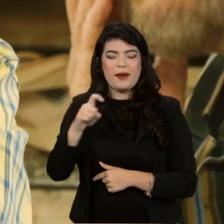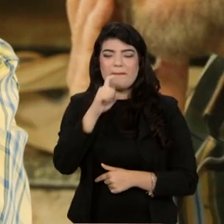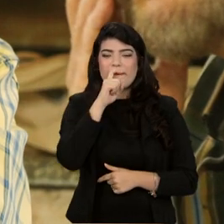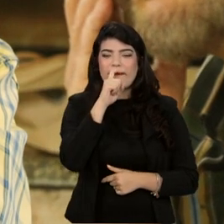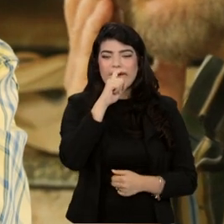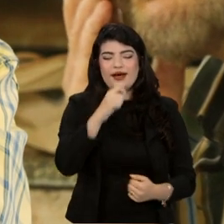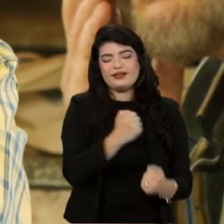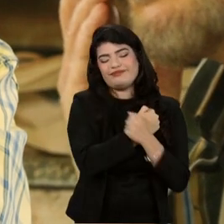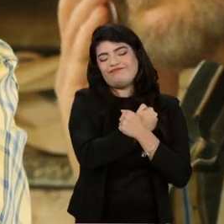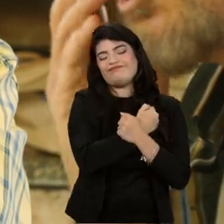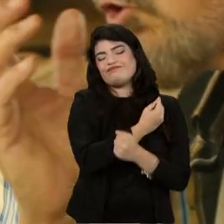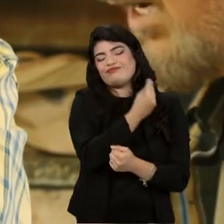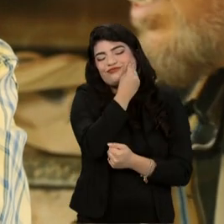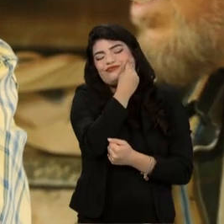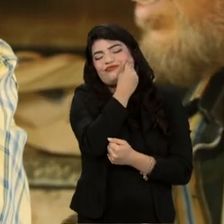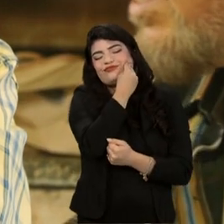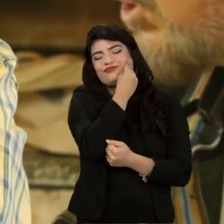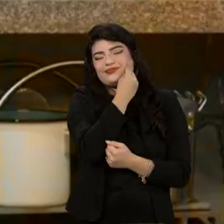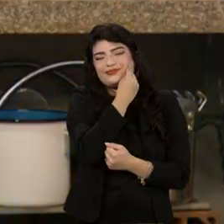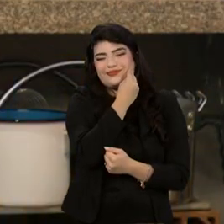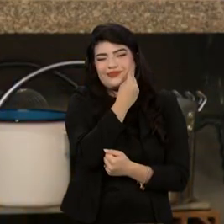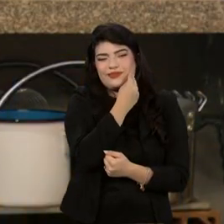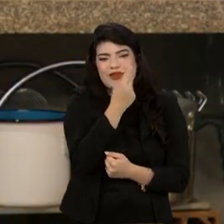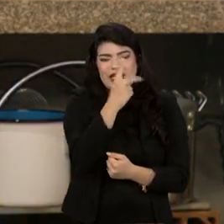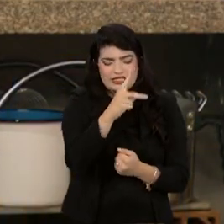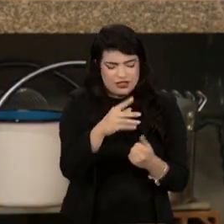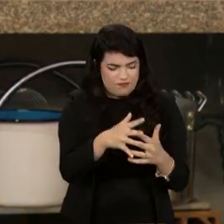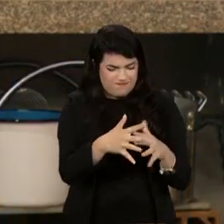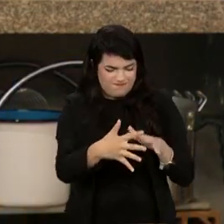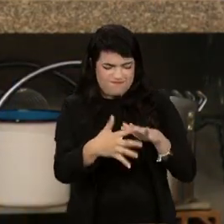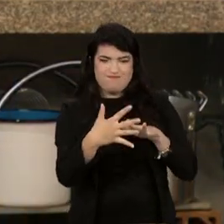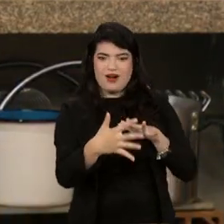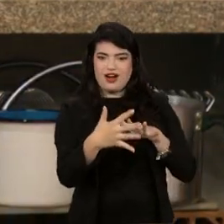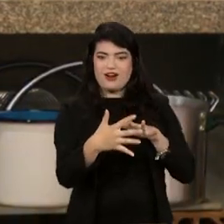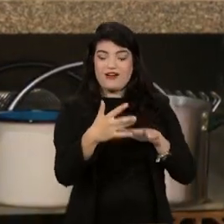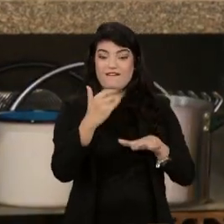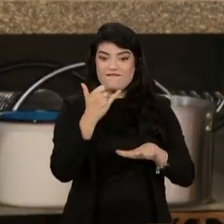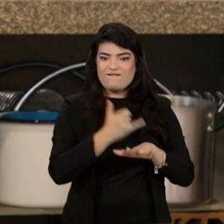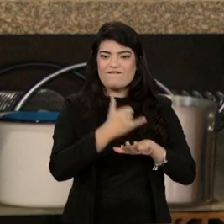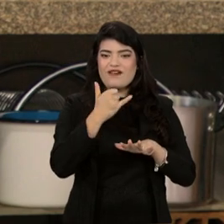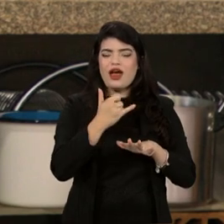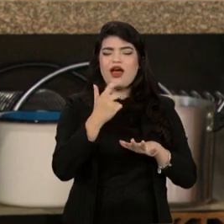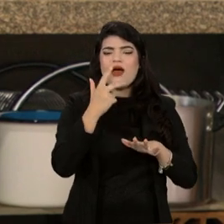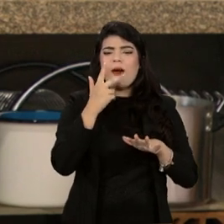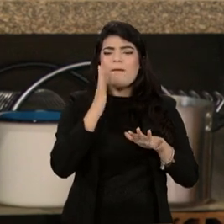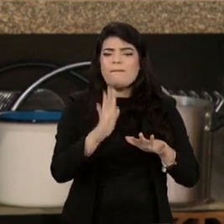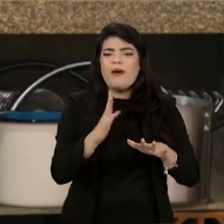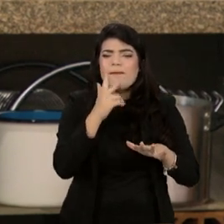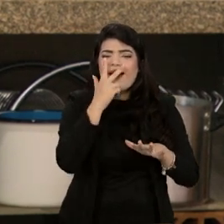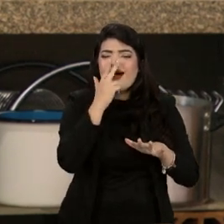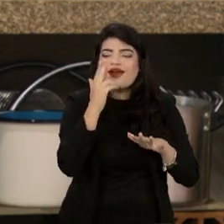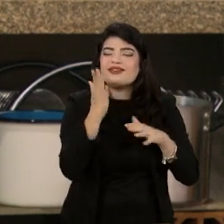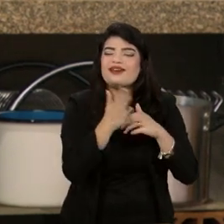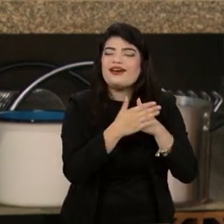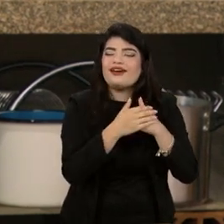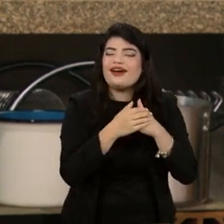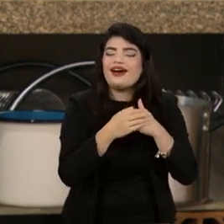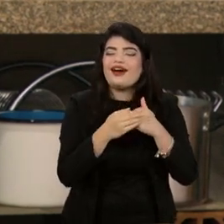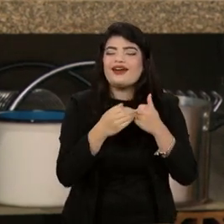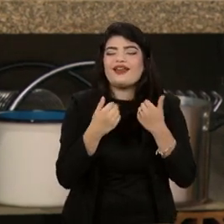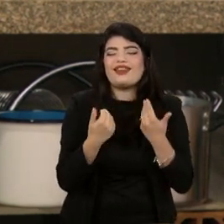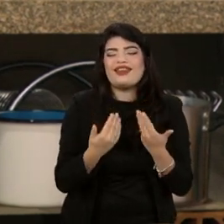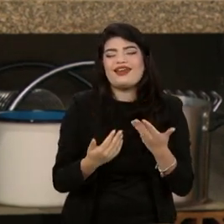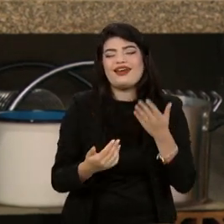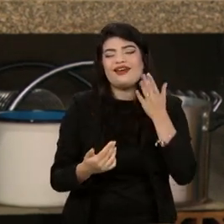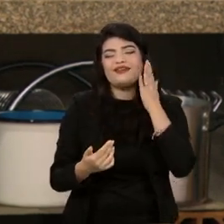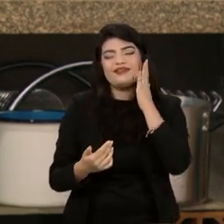beijava. Sua grande mão de ferro parecia leve, leve, naquela carícia